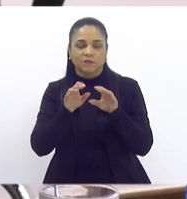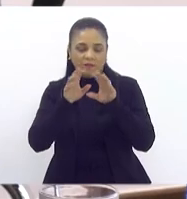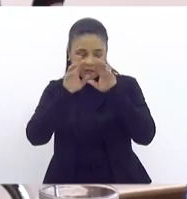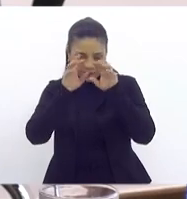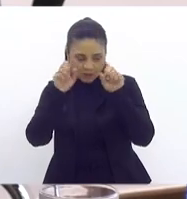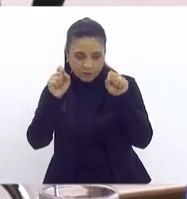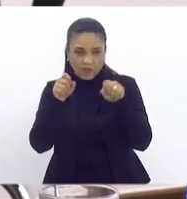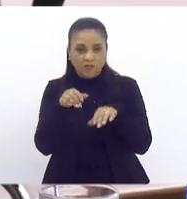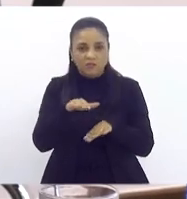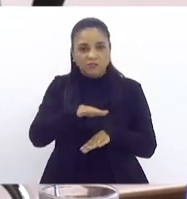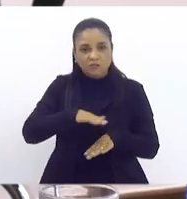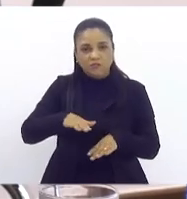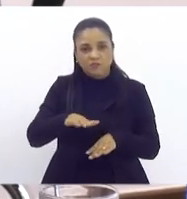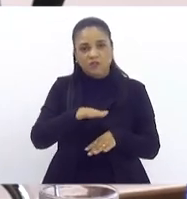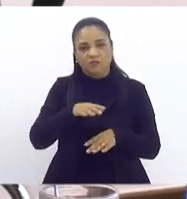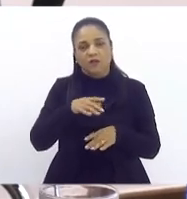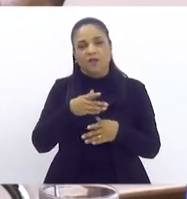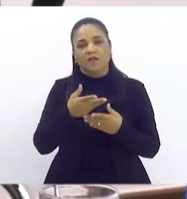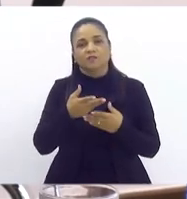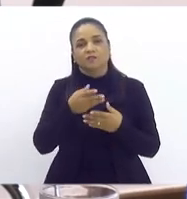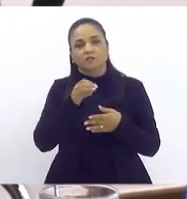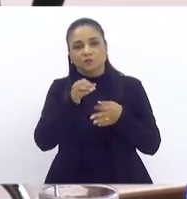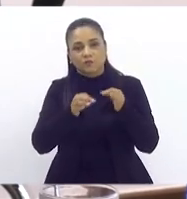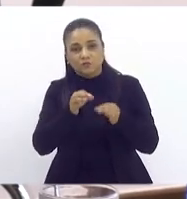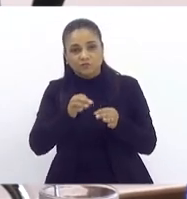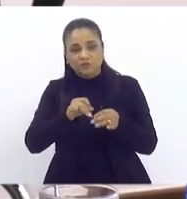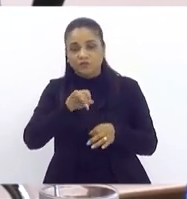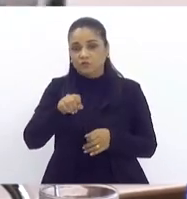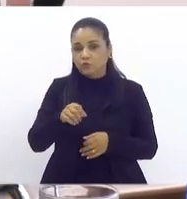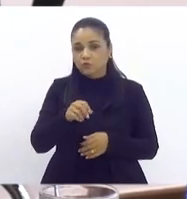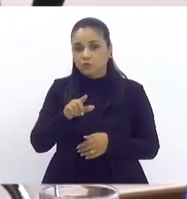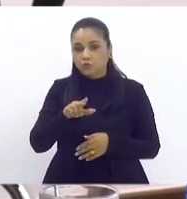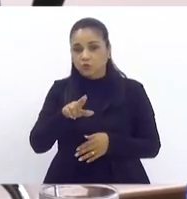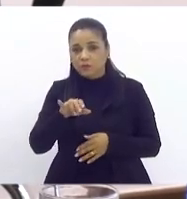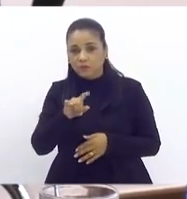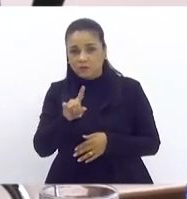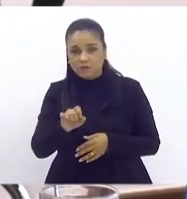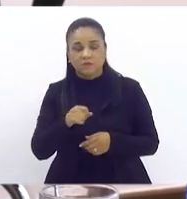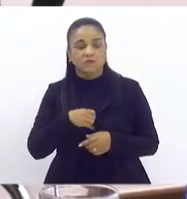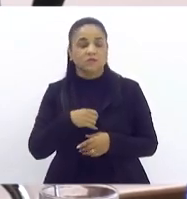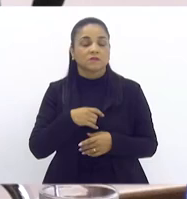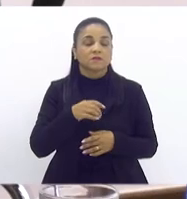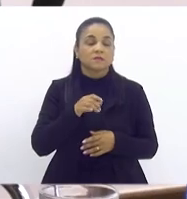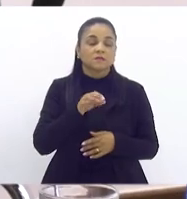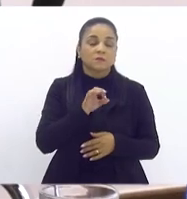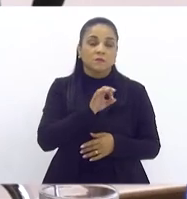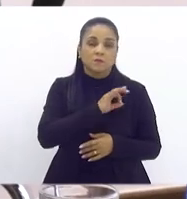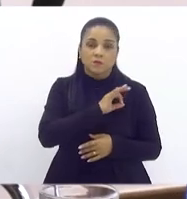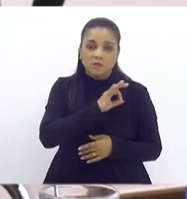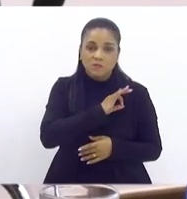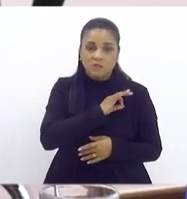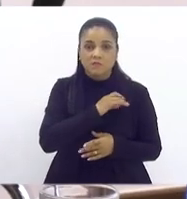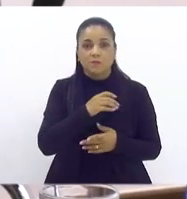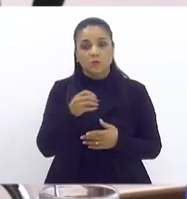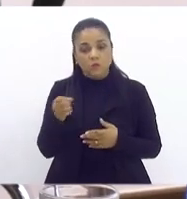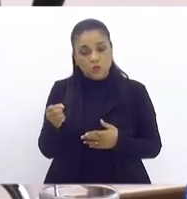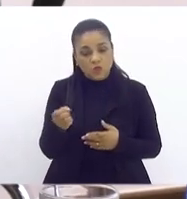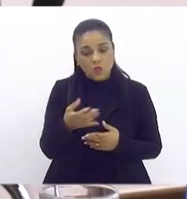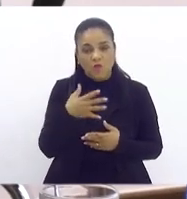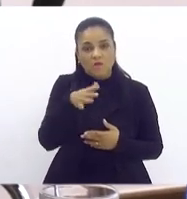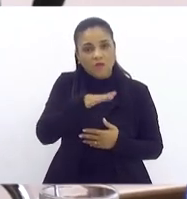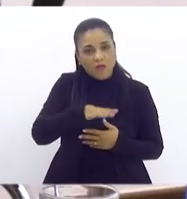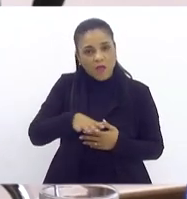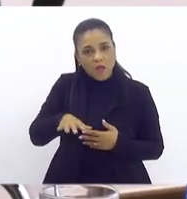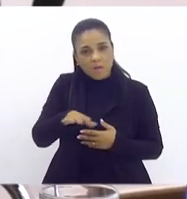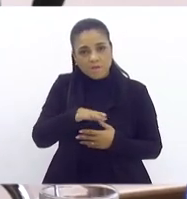locais né dos juzes né para que esse novo ambiente